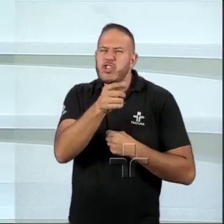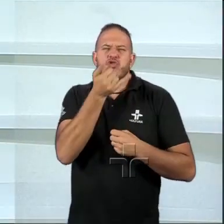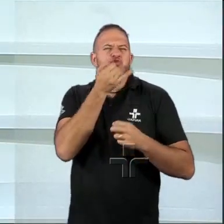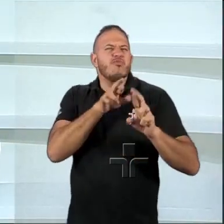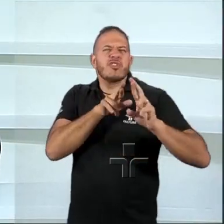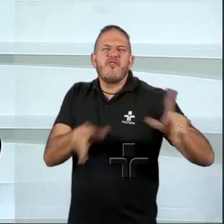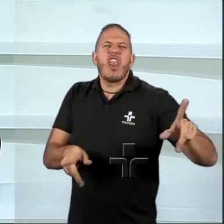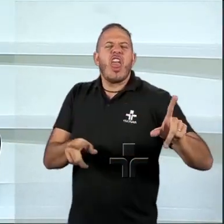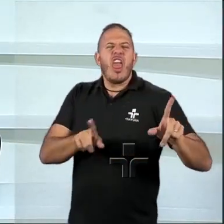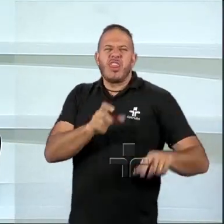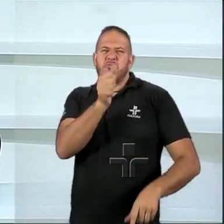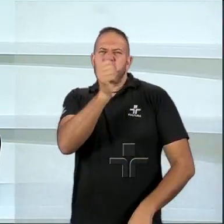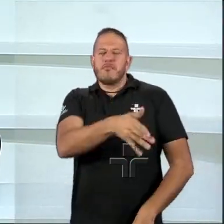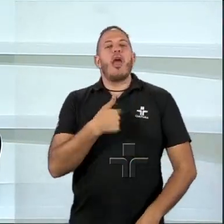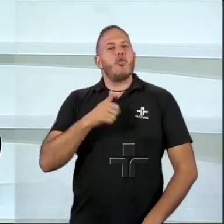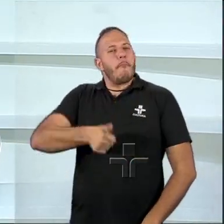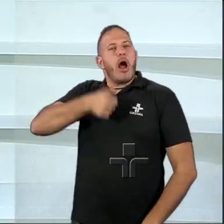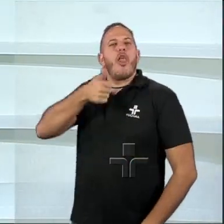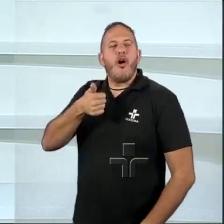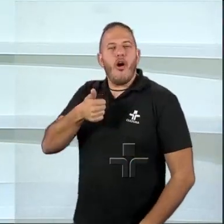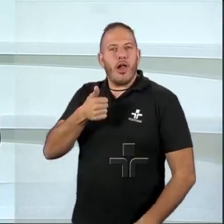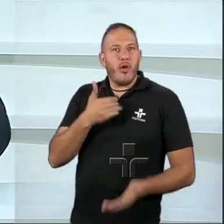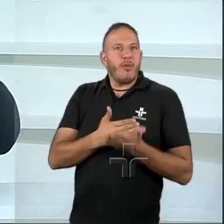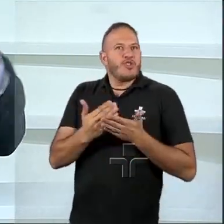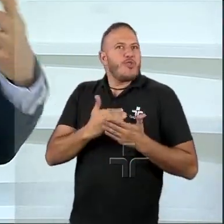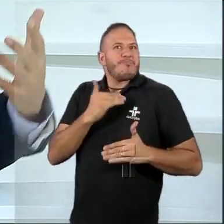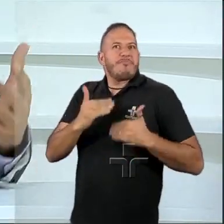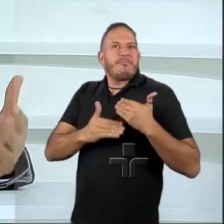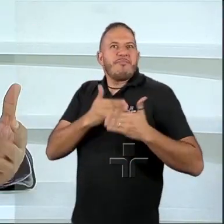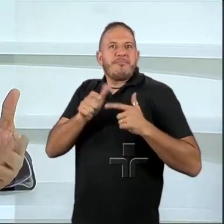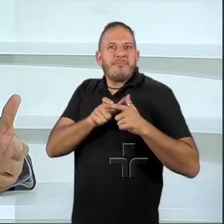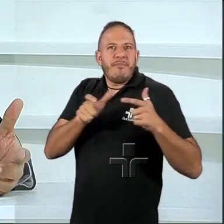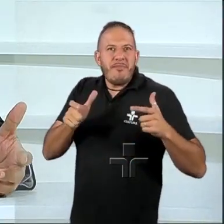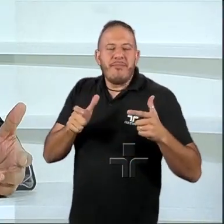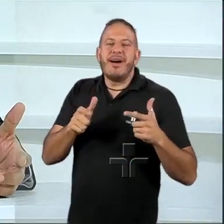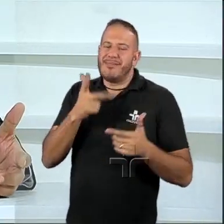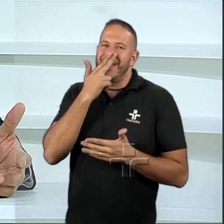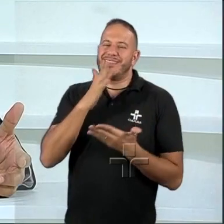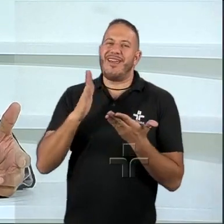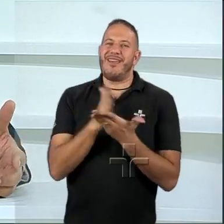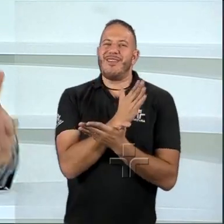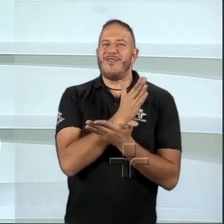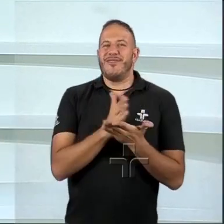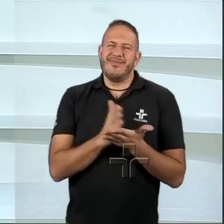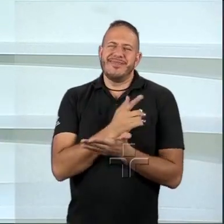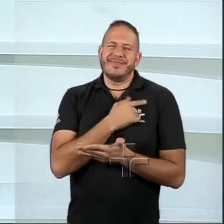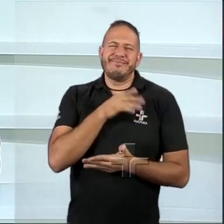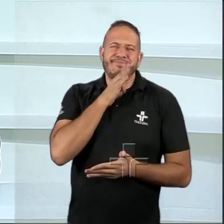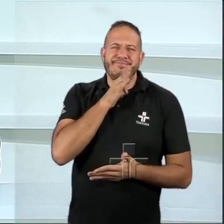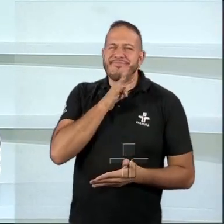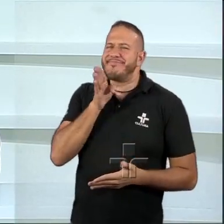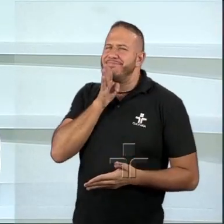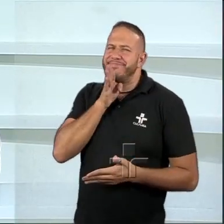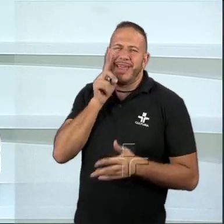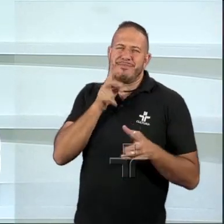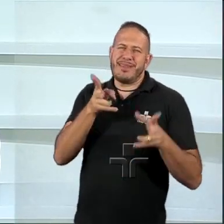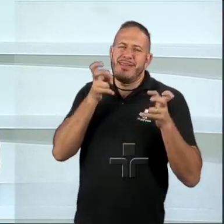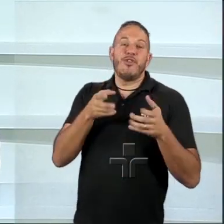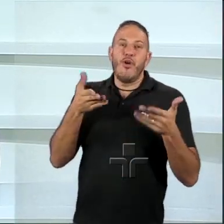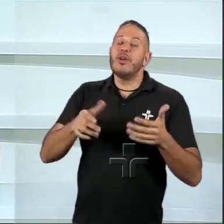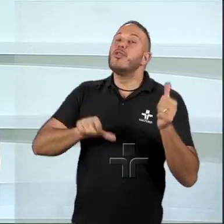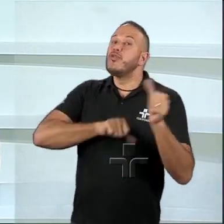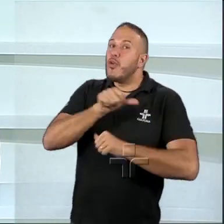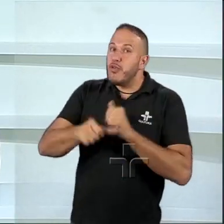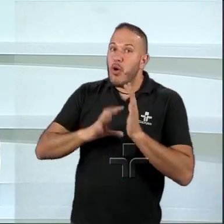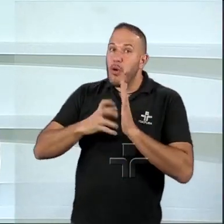serve, eu sou bom, começou a prosperar no país, criou essa divisão que a gente conhece hoje e tornou o PT um